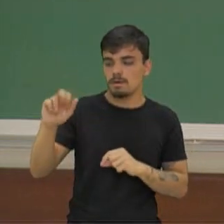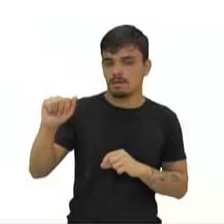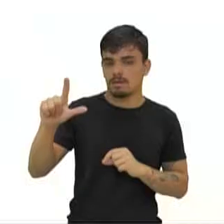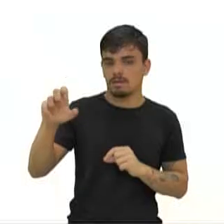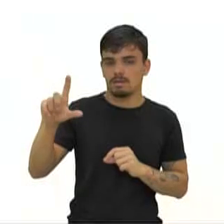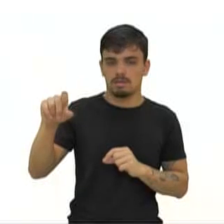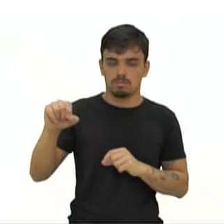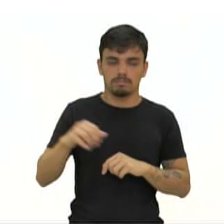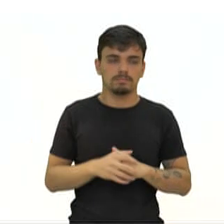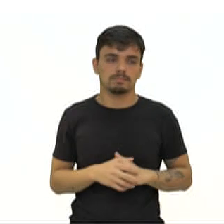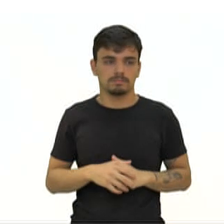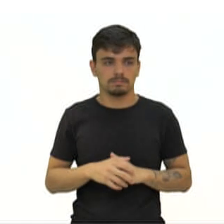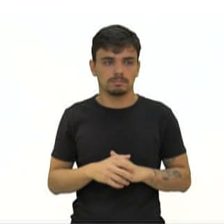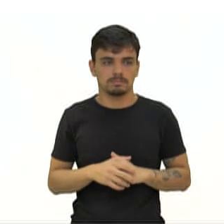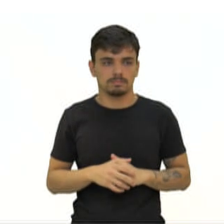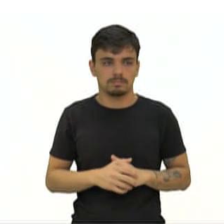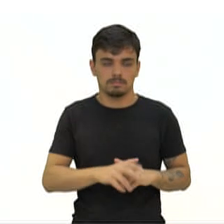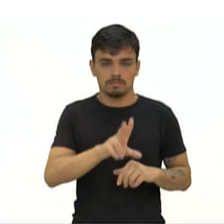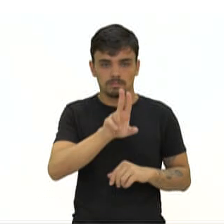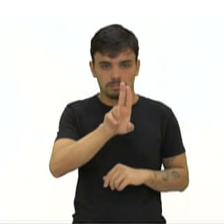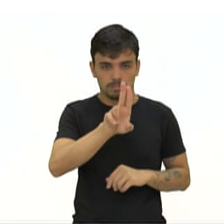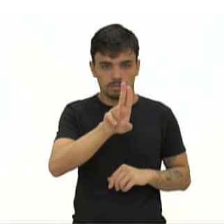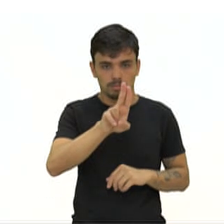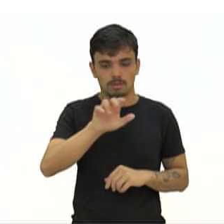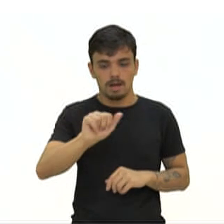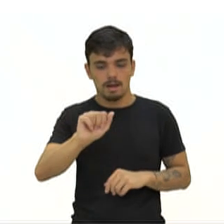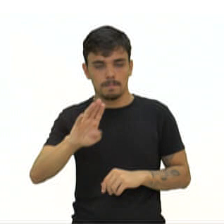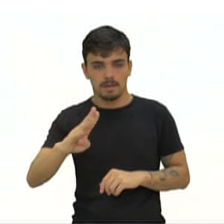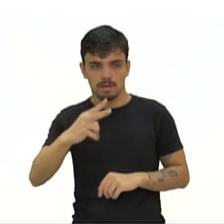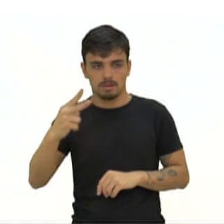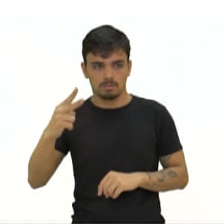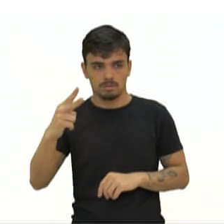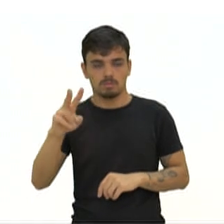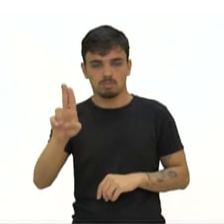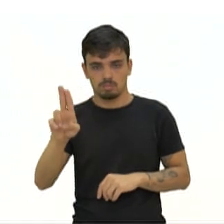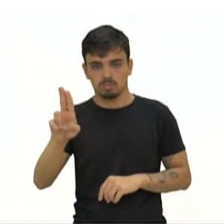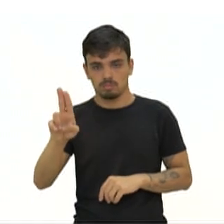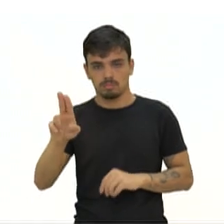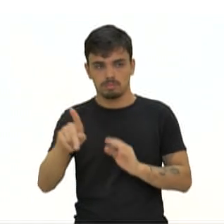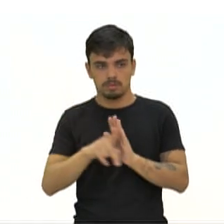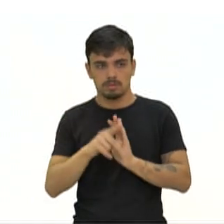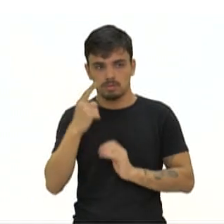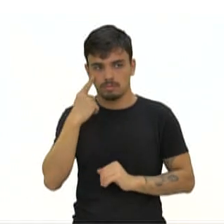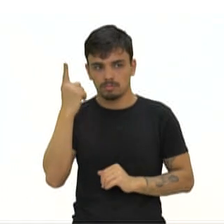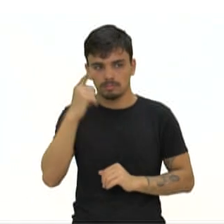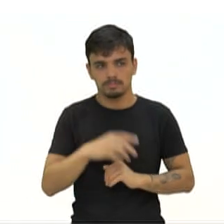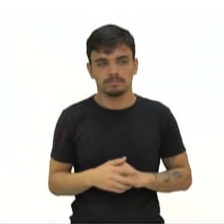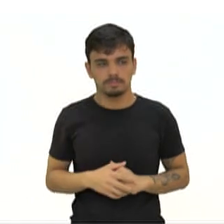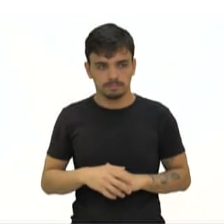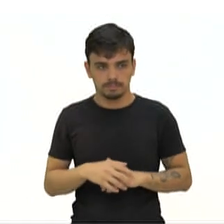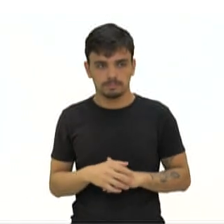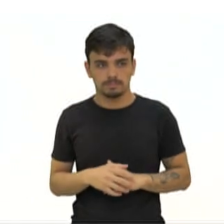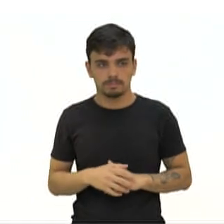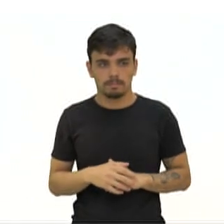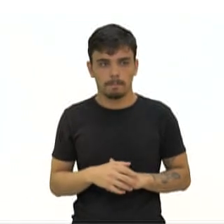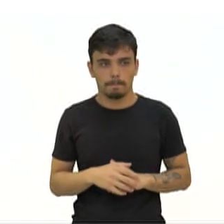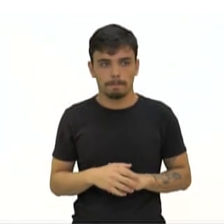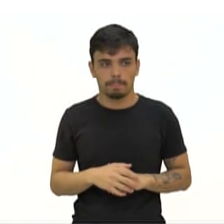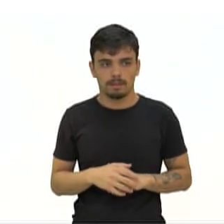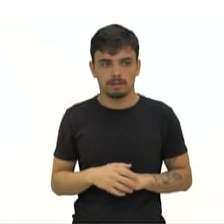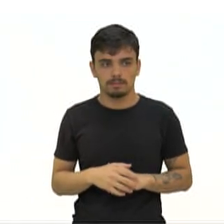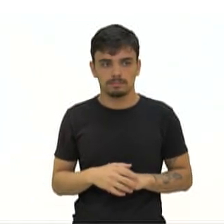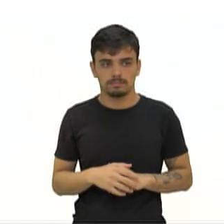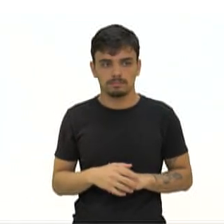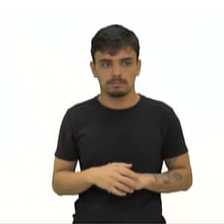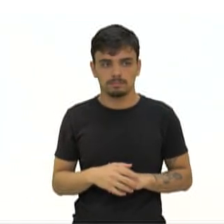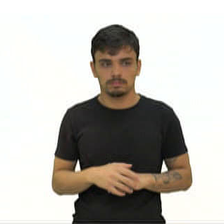só. A tensão da fonte, o AB é igual à tensão da fonte. Né? O AB é igual à tensão da fonte. Que